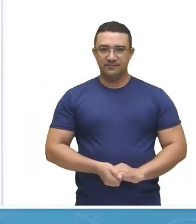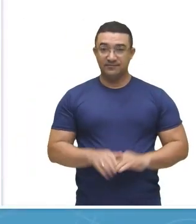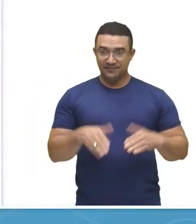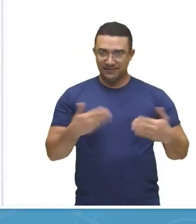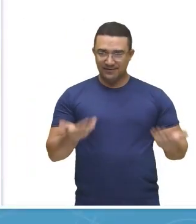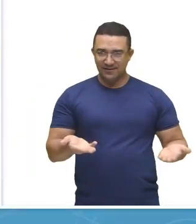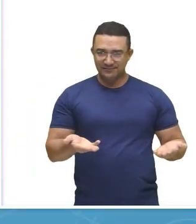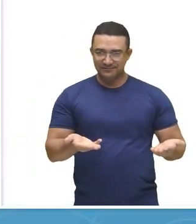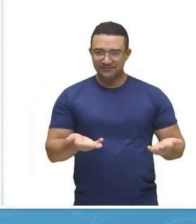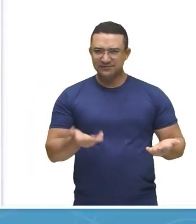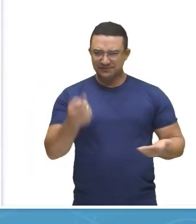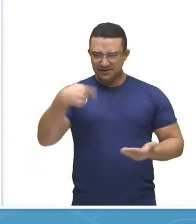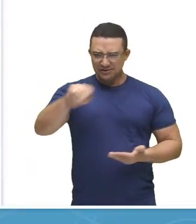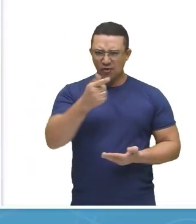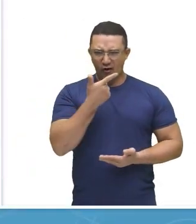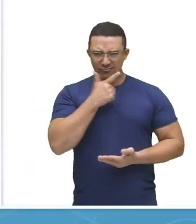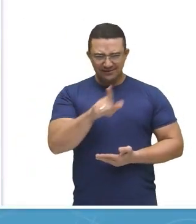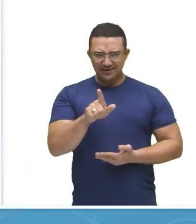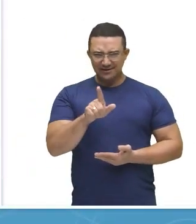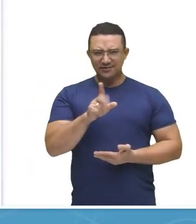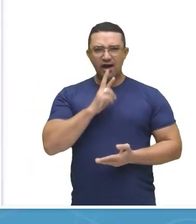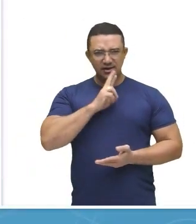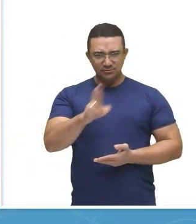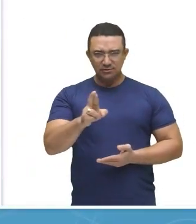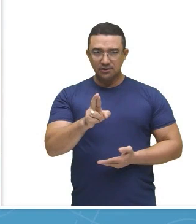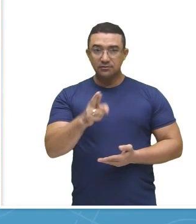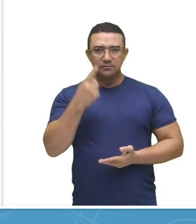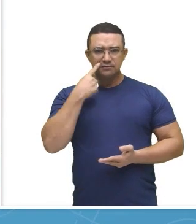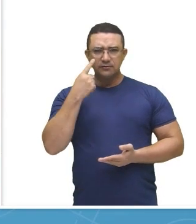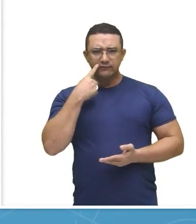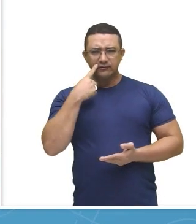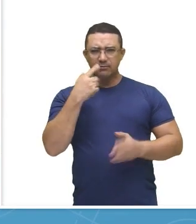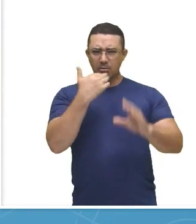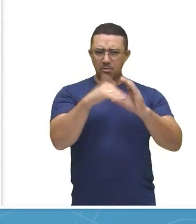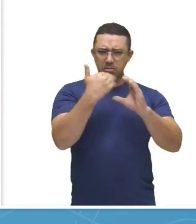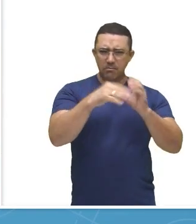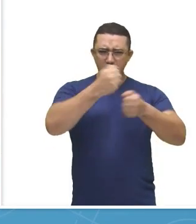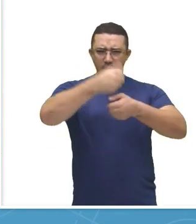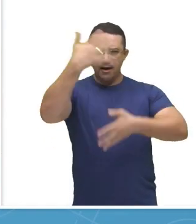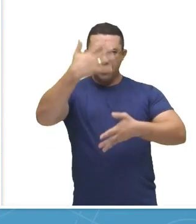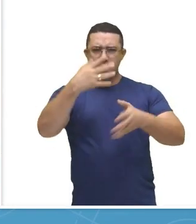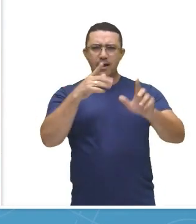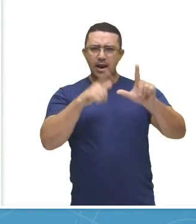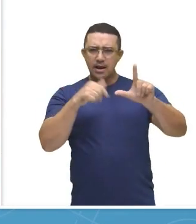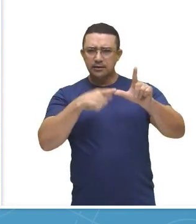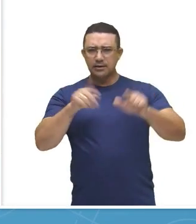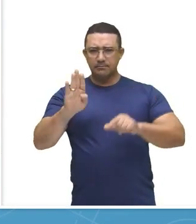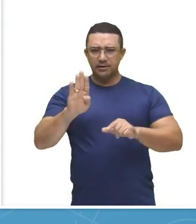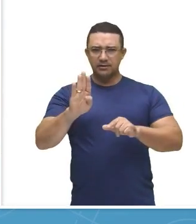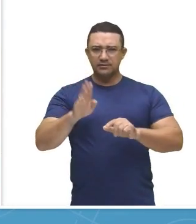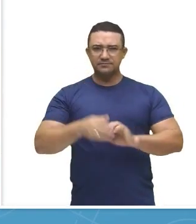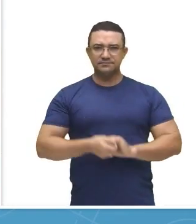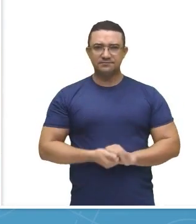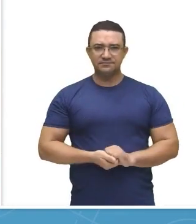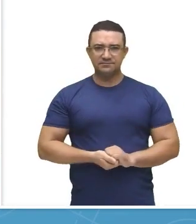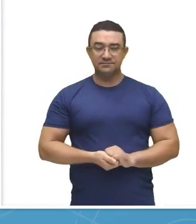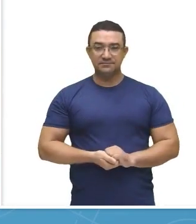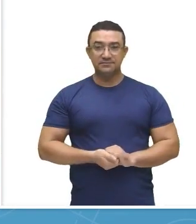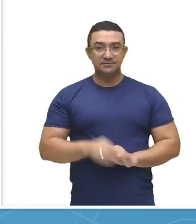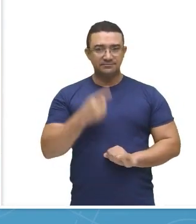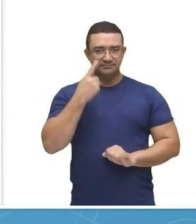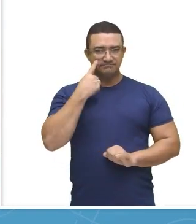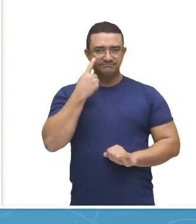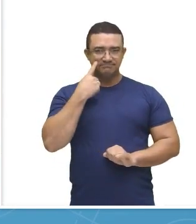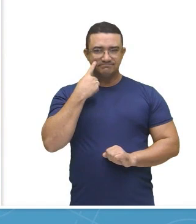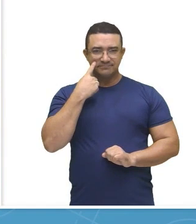Então, conseguiram fazer? Eu tô vendo um monte de letra B aqui, letra B. Por que vocês estão colocando letra B? Ok? Mas vamos lá.